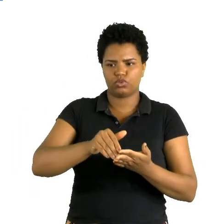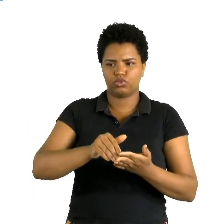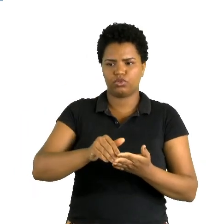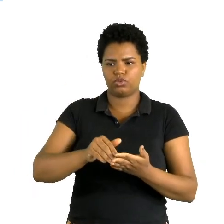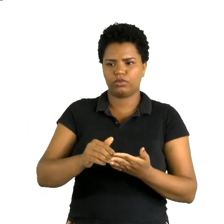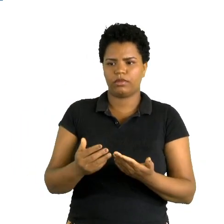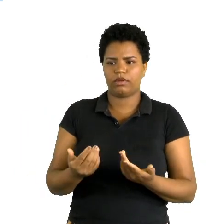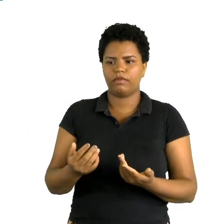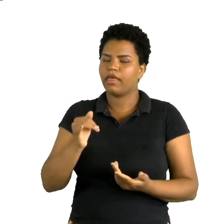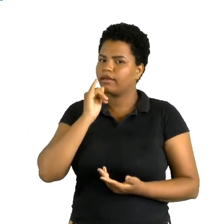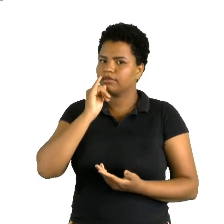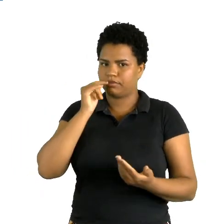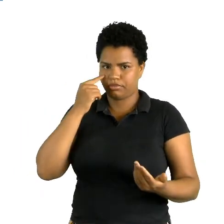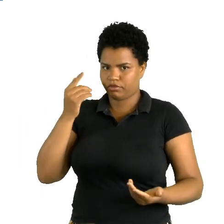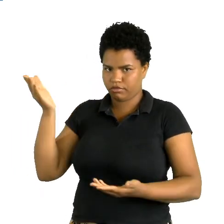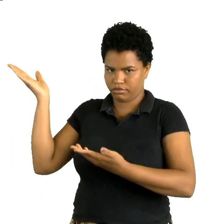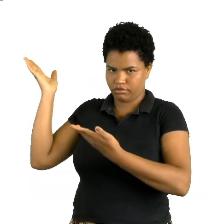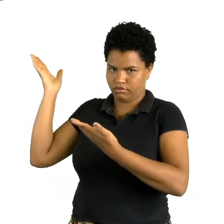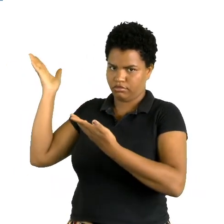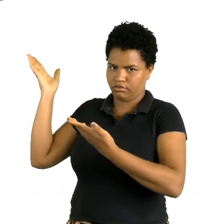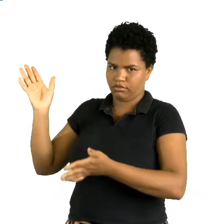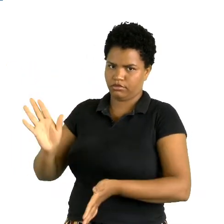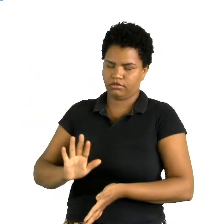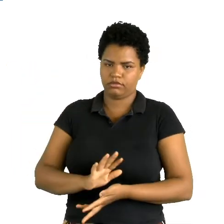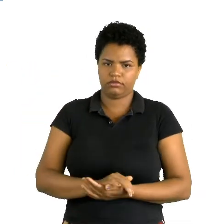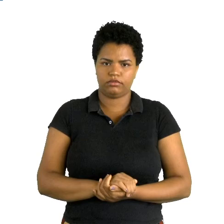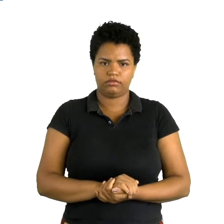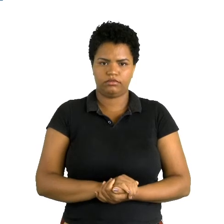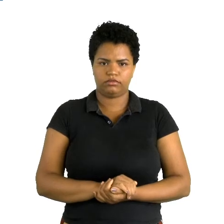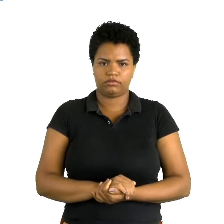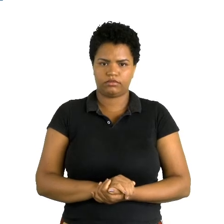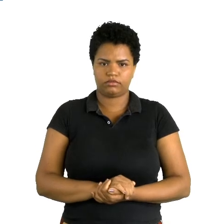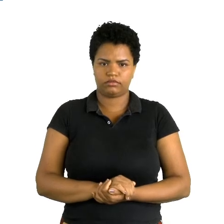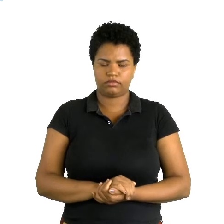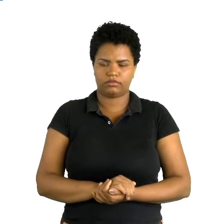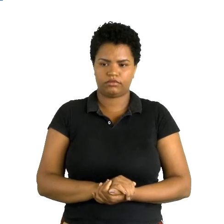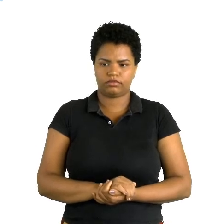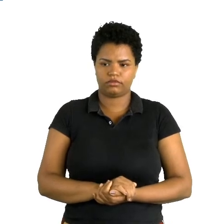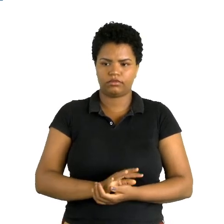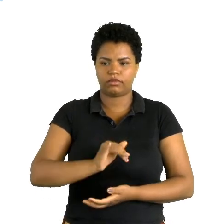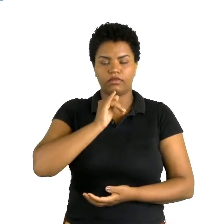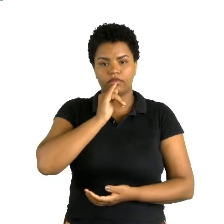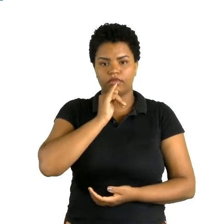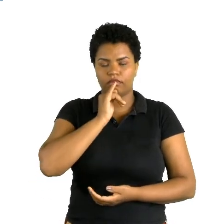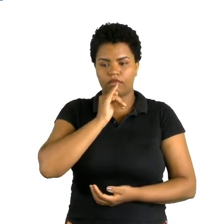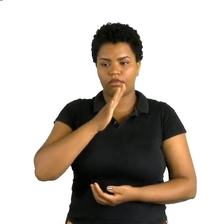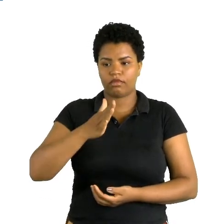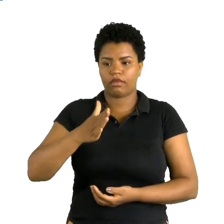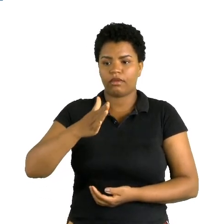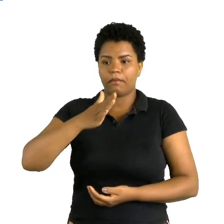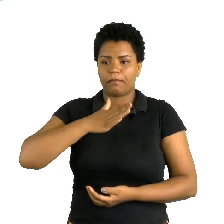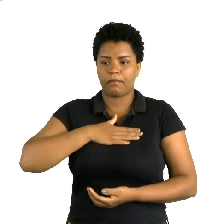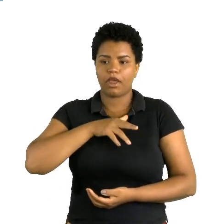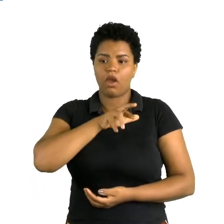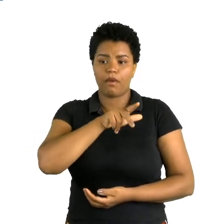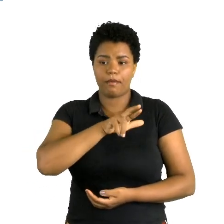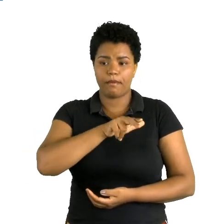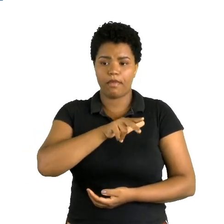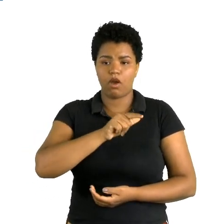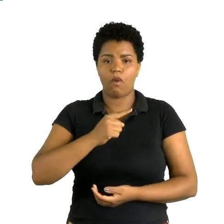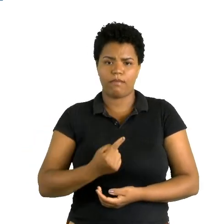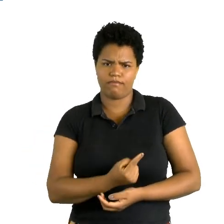ok? Então, hotter. Aí nós temos o exemplo. My brother is bigger than your